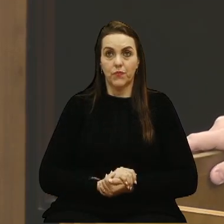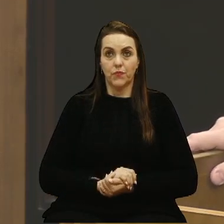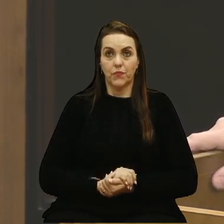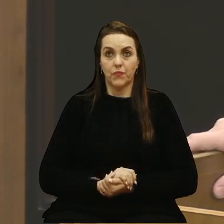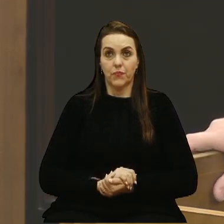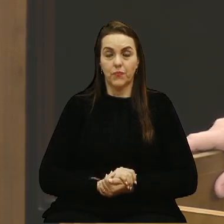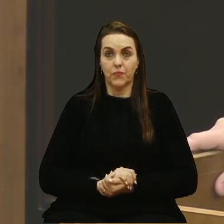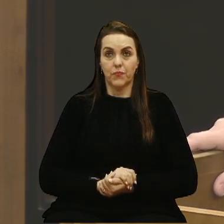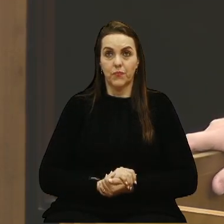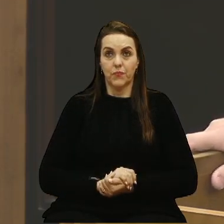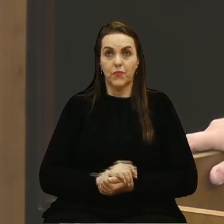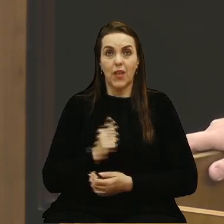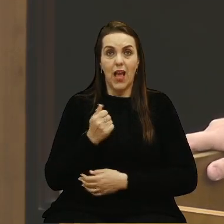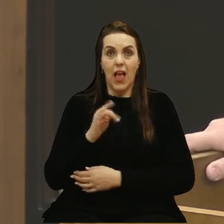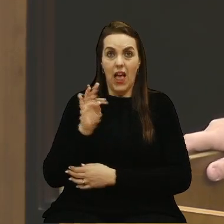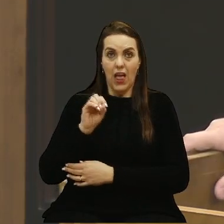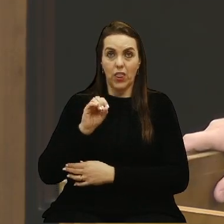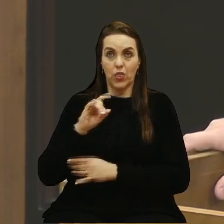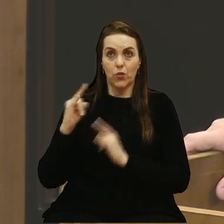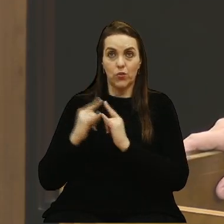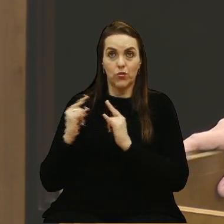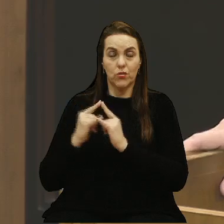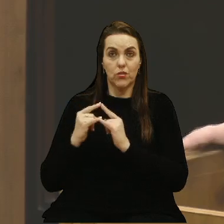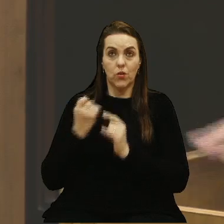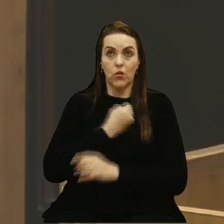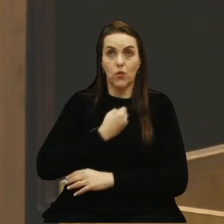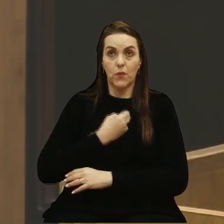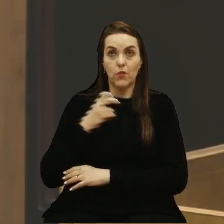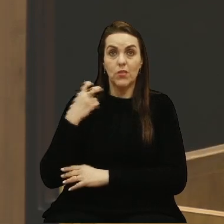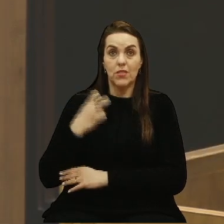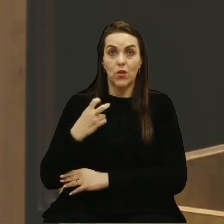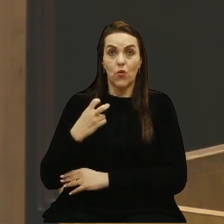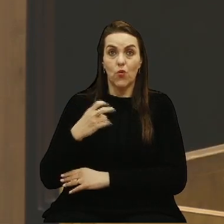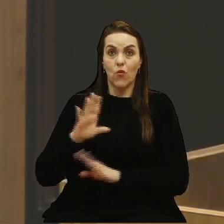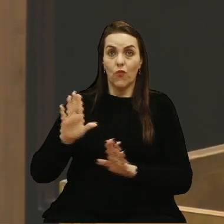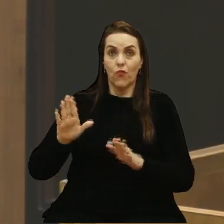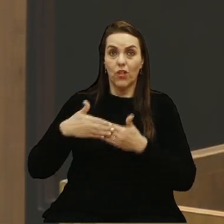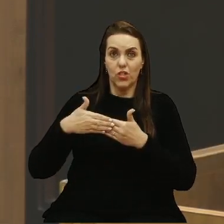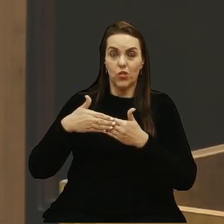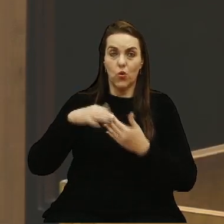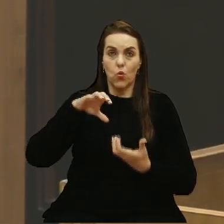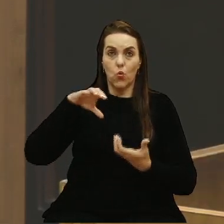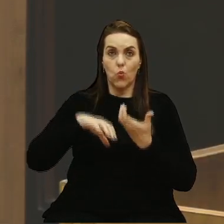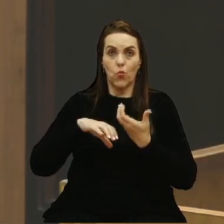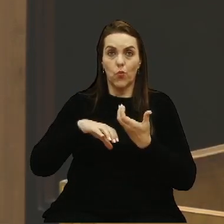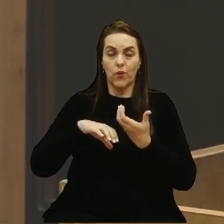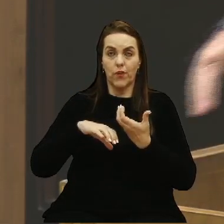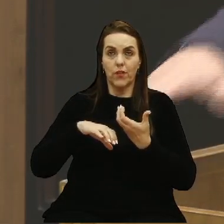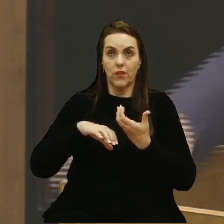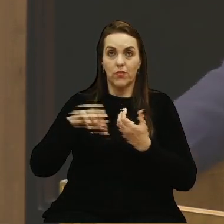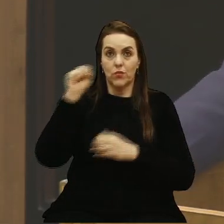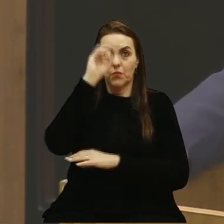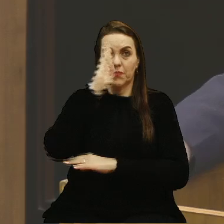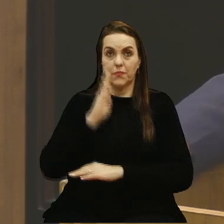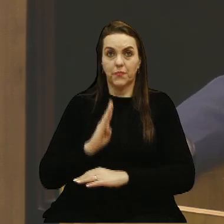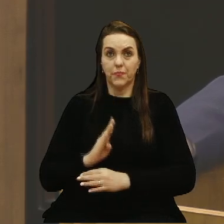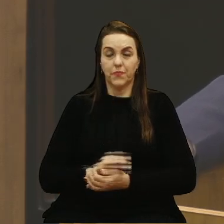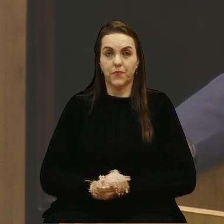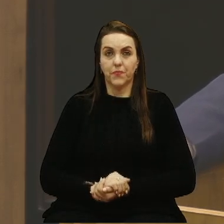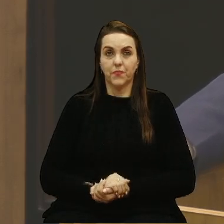O ato institucional número 5 fechou o Congresso Nacional Brasileiro.